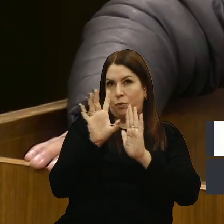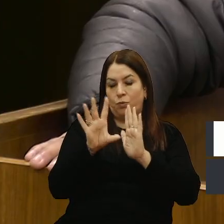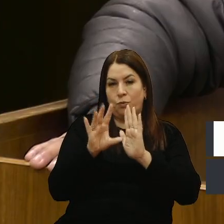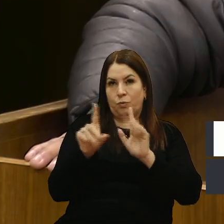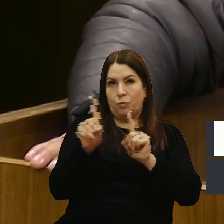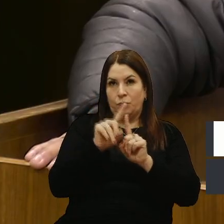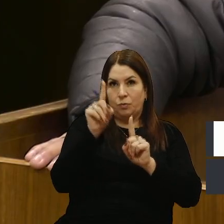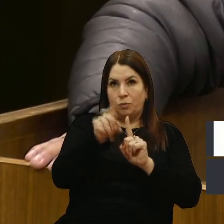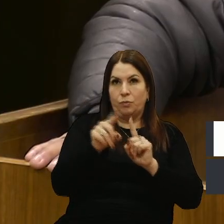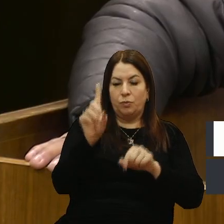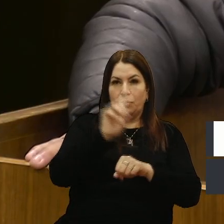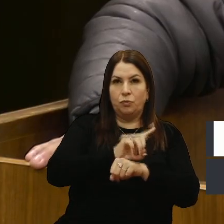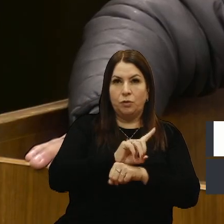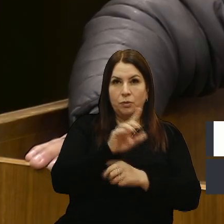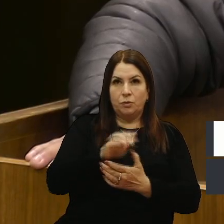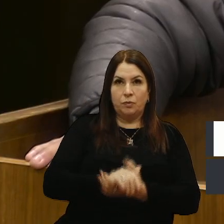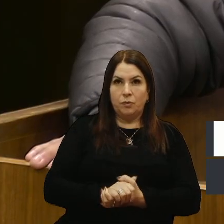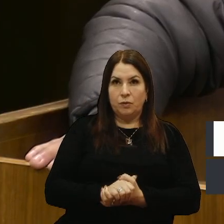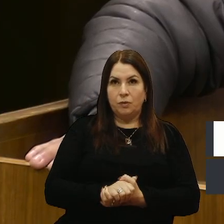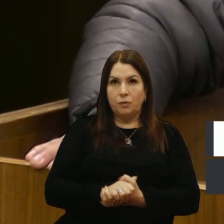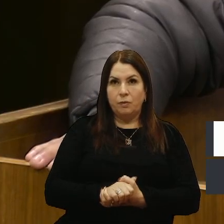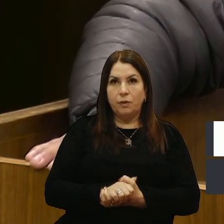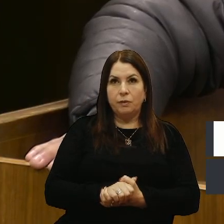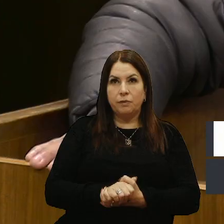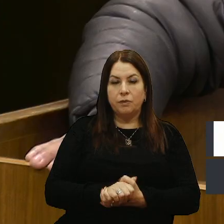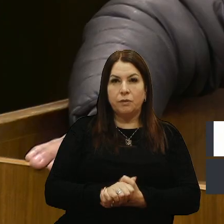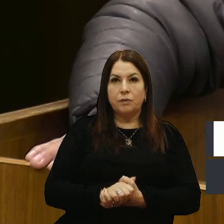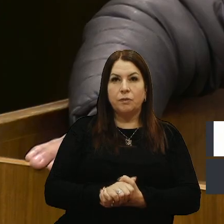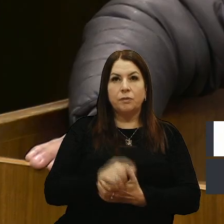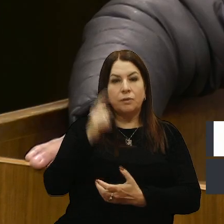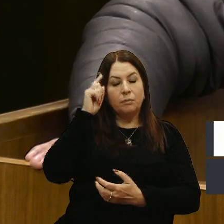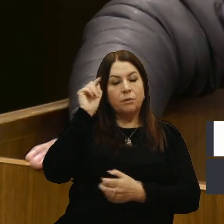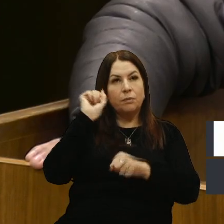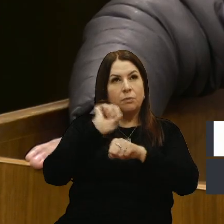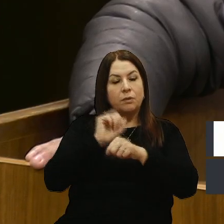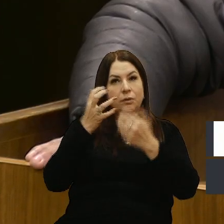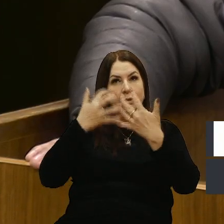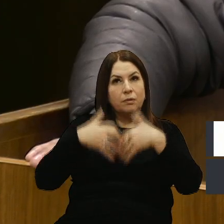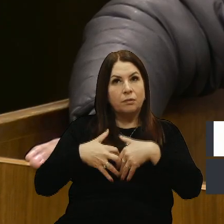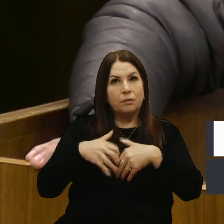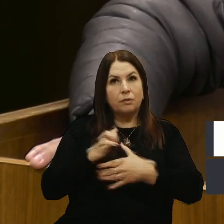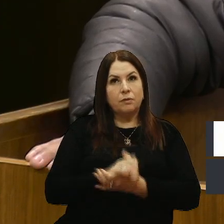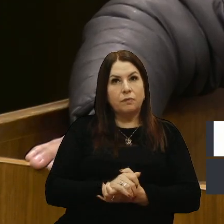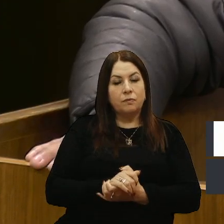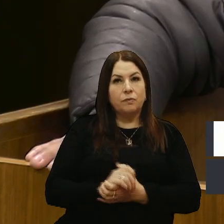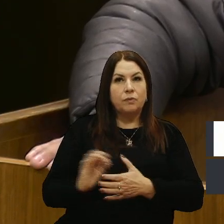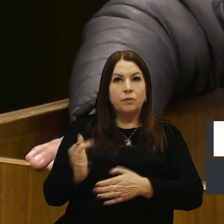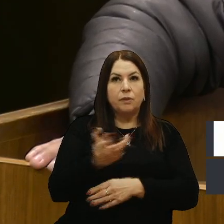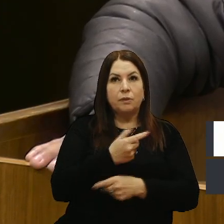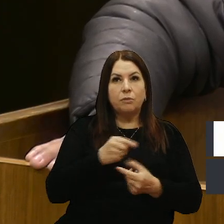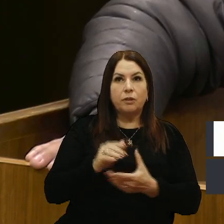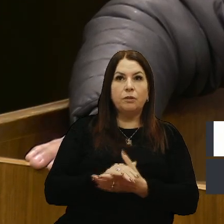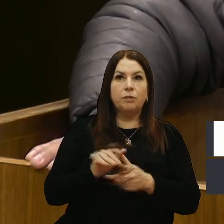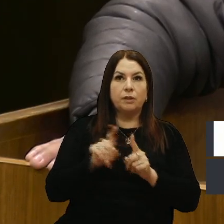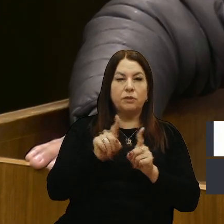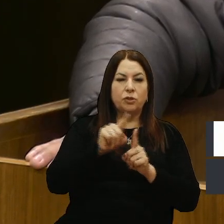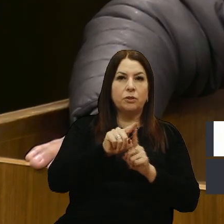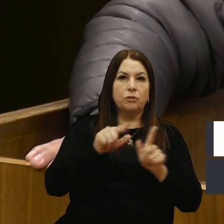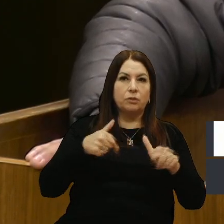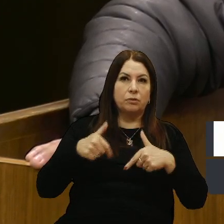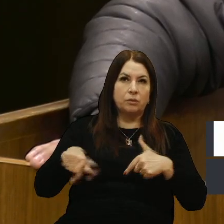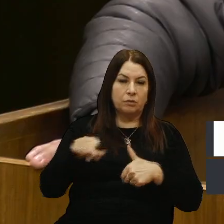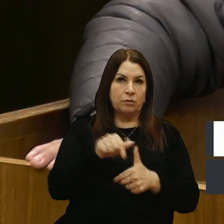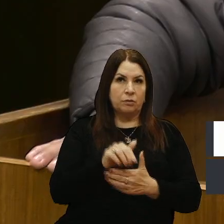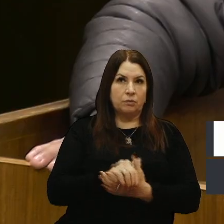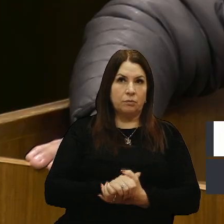data realmente para que a gente reflita sobre tudo o que acontece no mundo do trabalho.